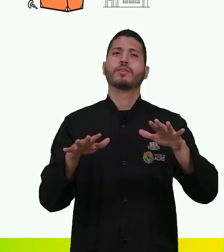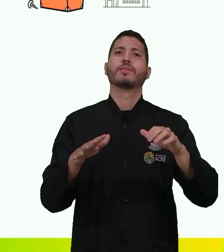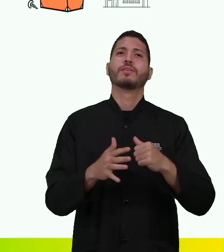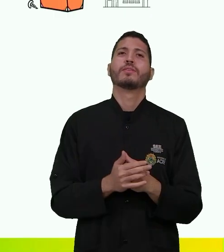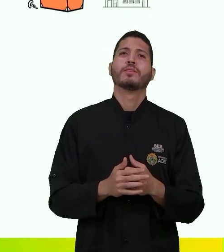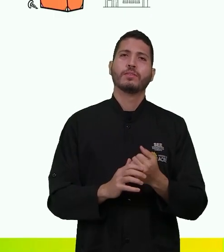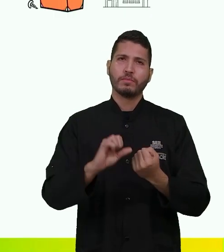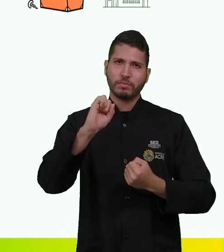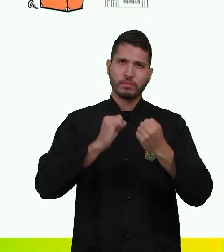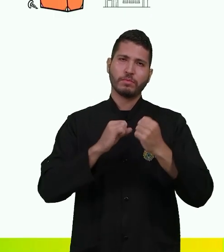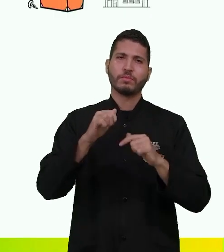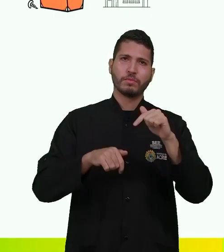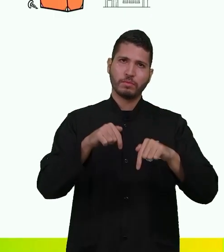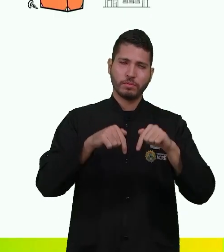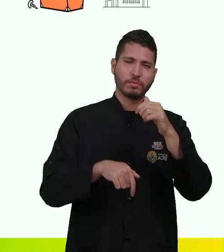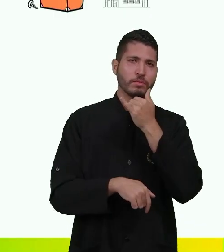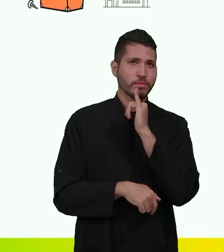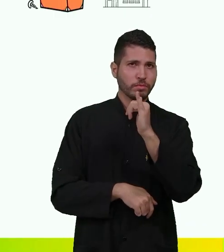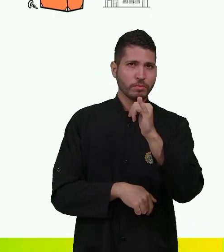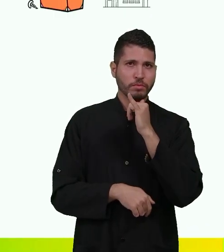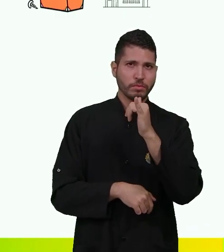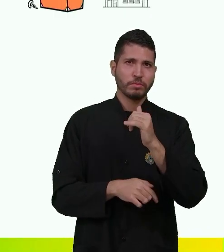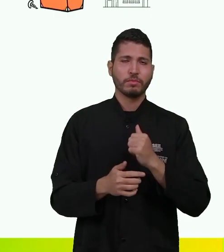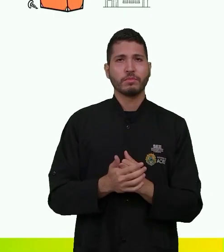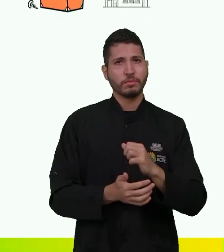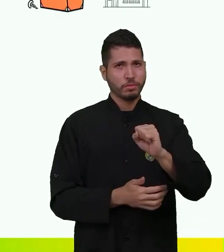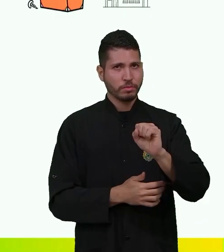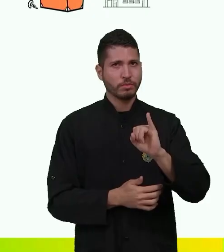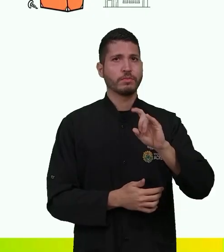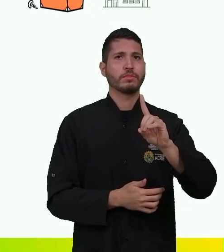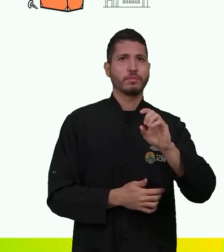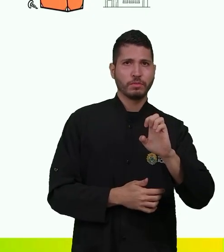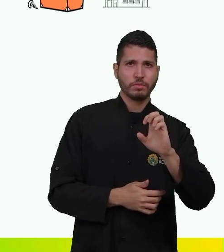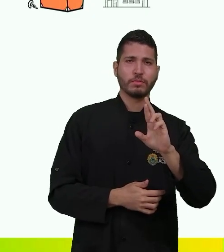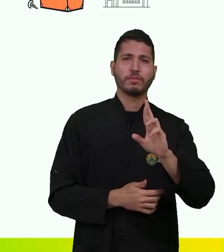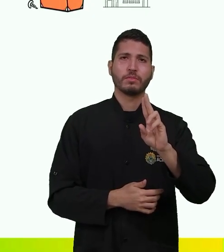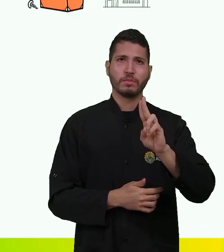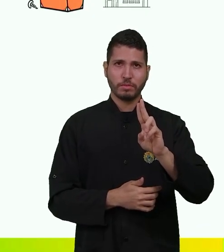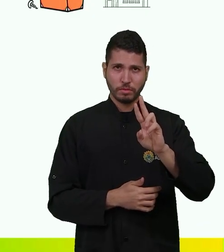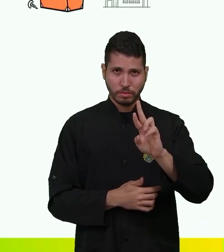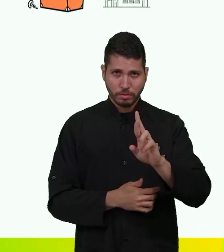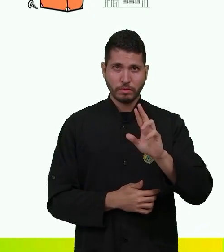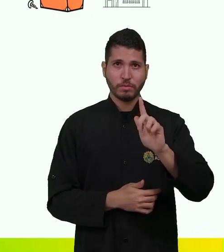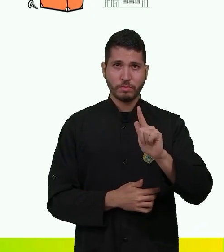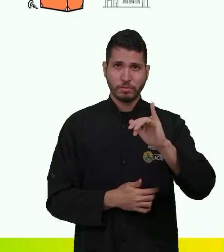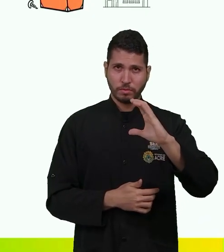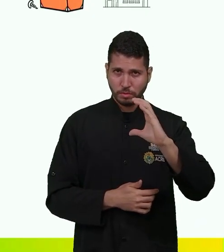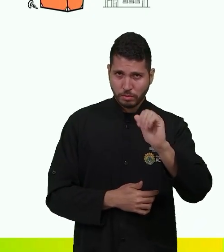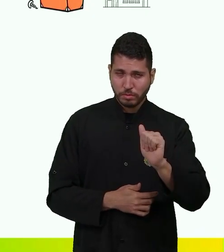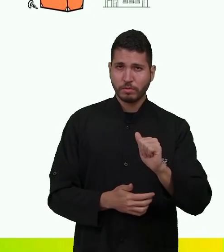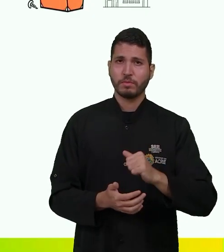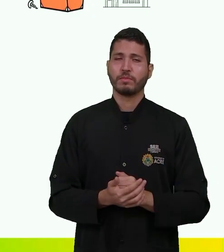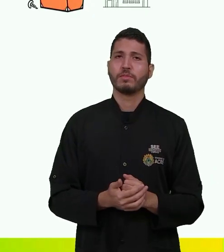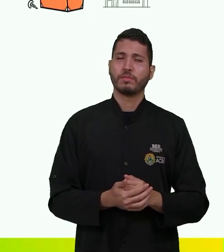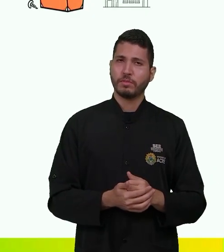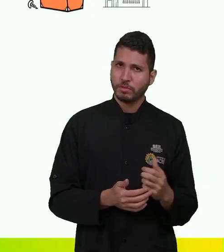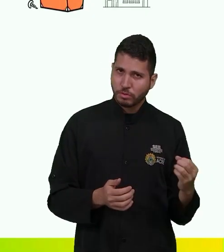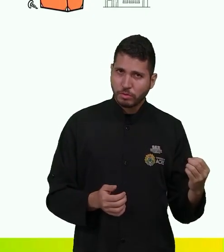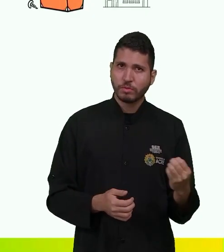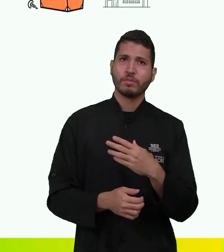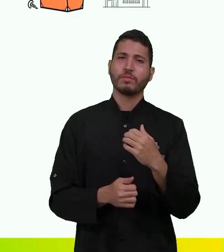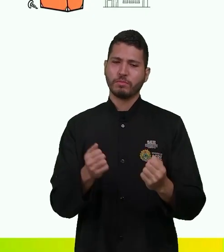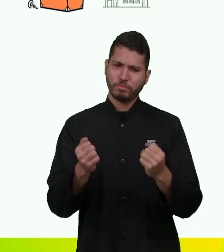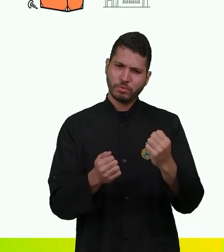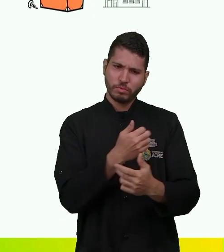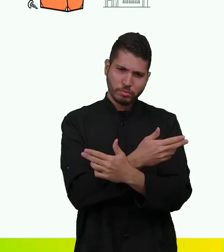química, a elétrica e a siderúrgica, e o desenvolvimento de novos meios de transporte e de